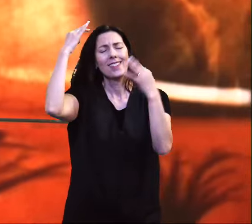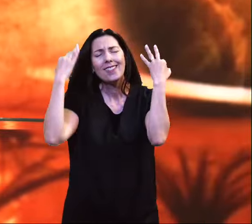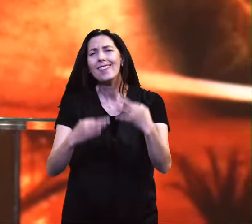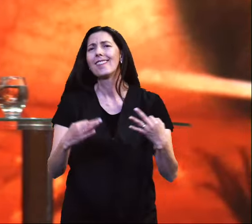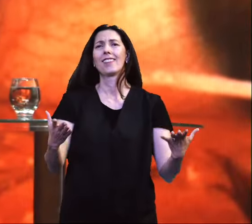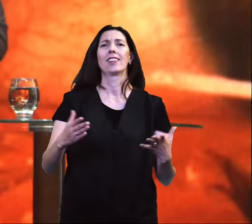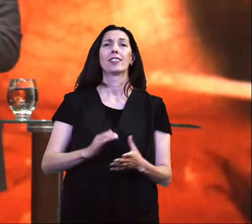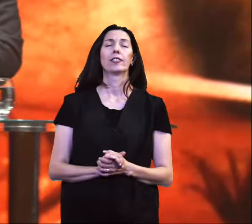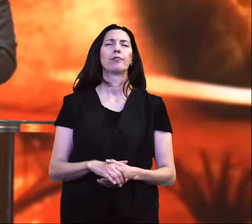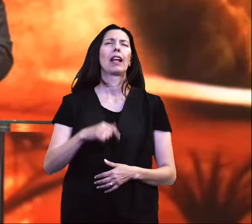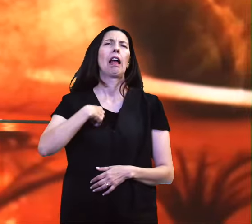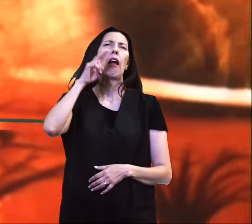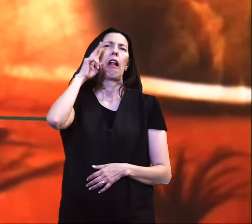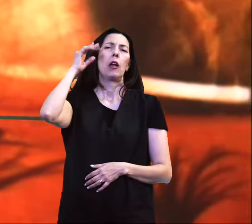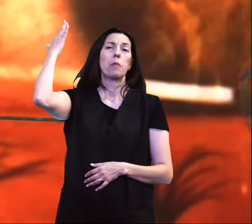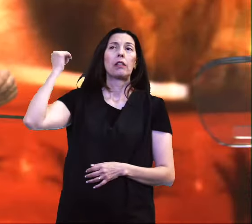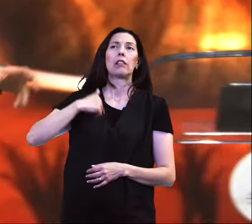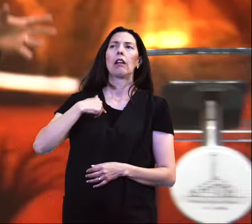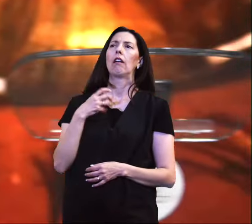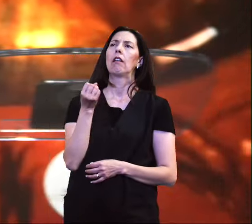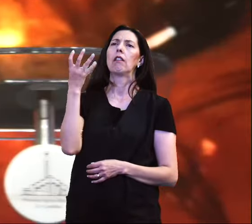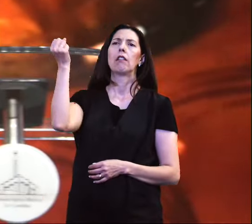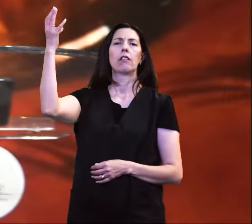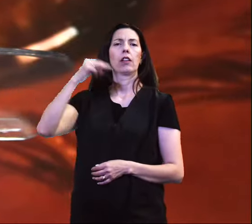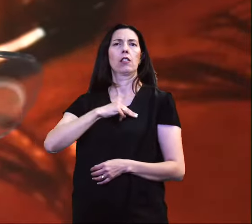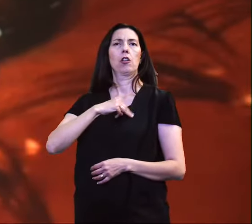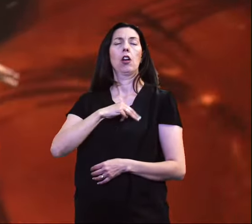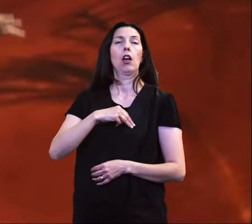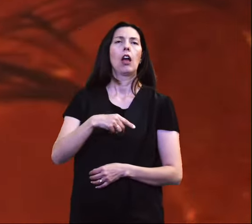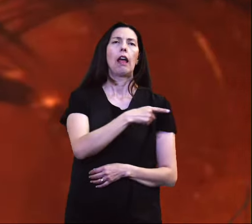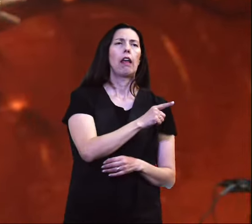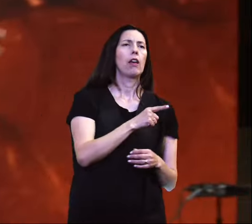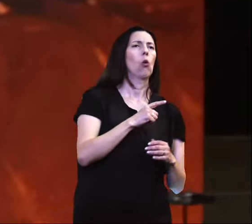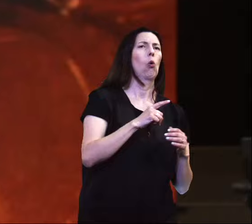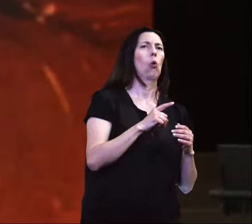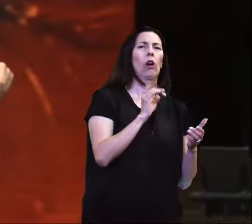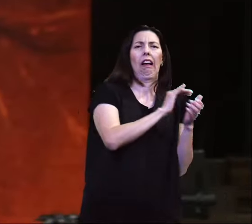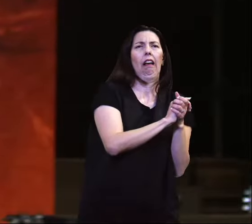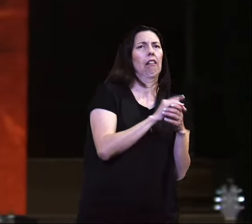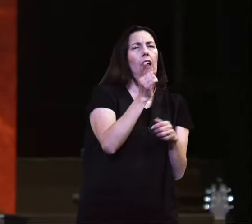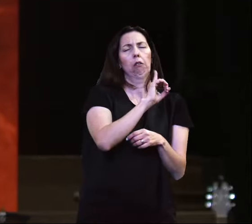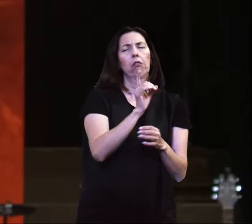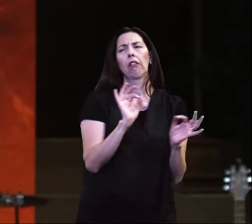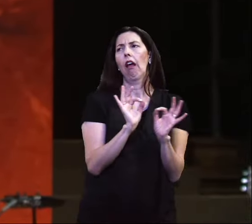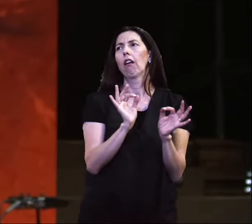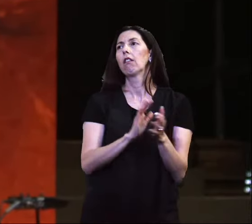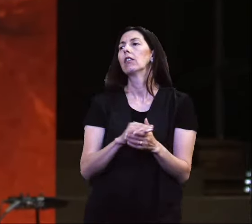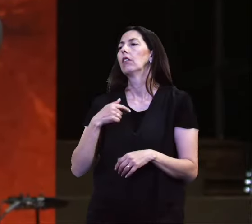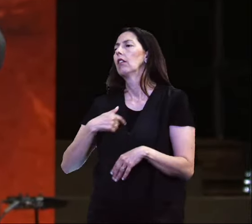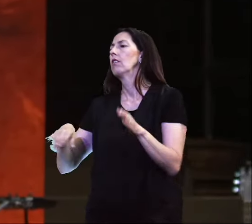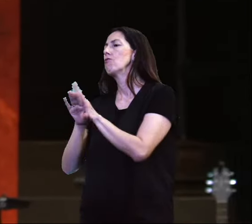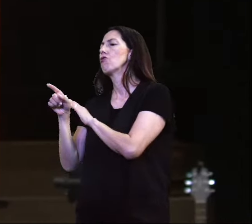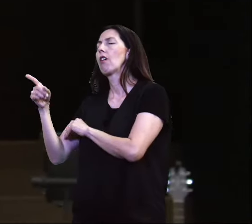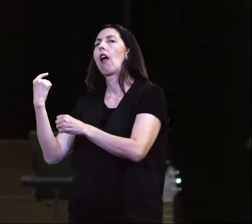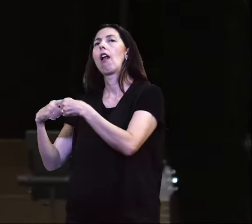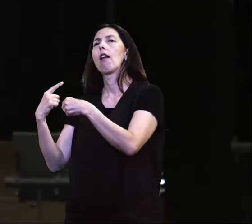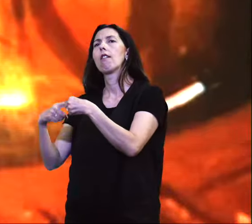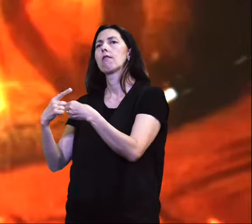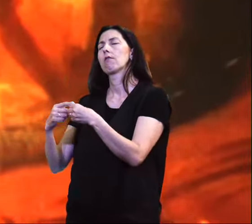de uma viagem missionária que nós fizemos. A Sil nem era minha esposa ainda. Nós chegamos na cidade